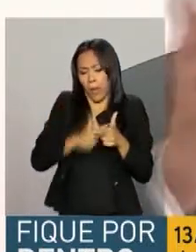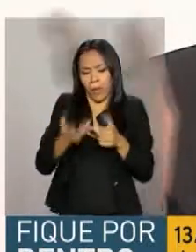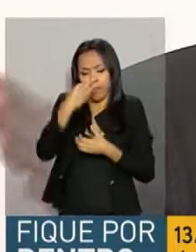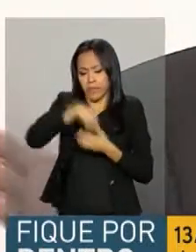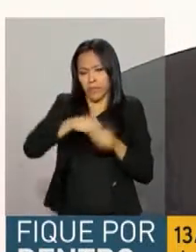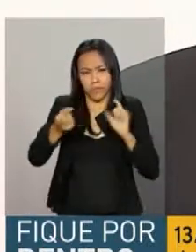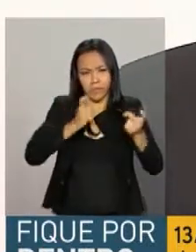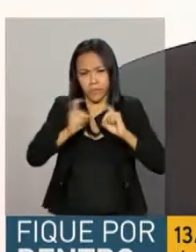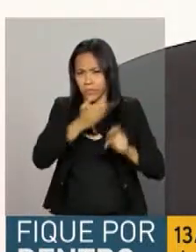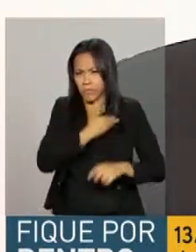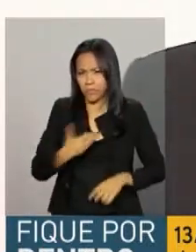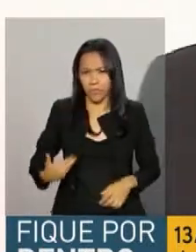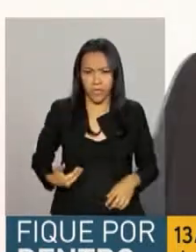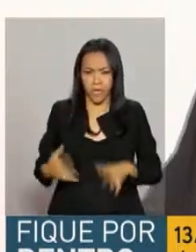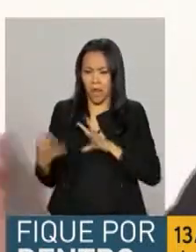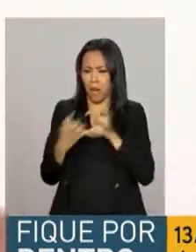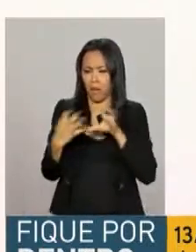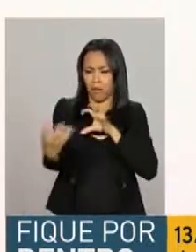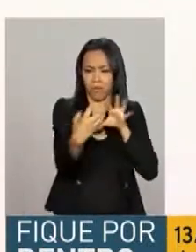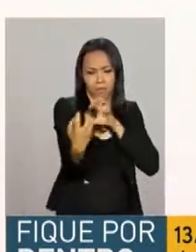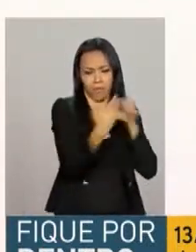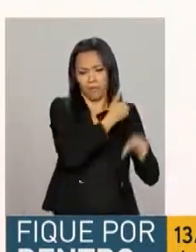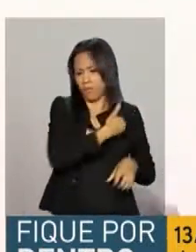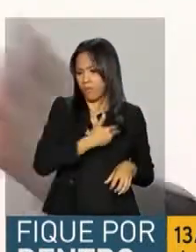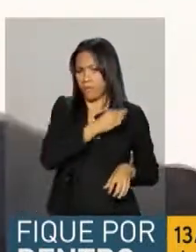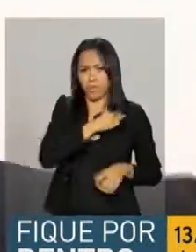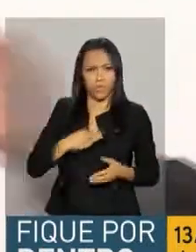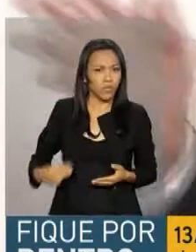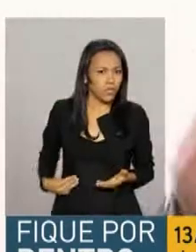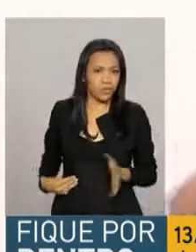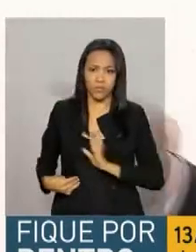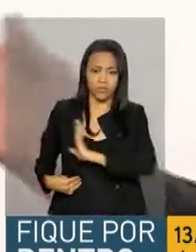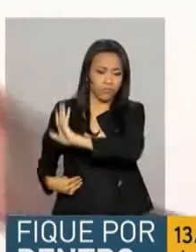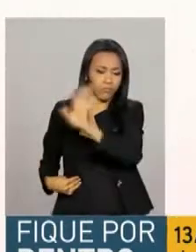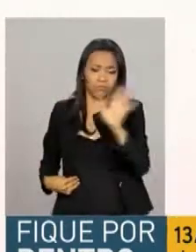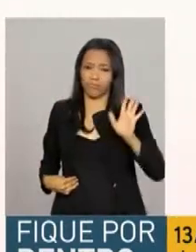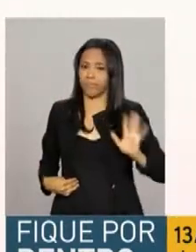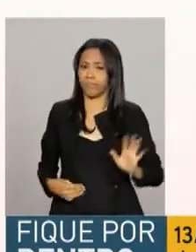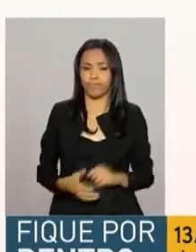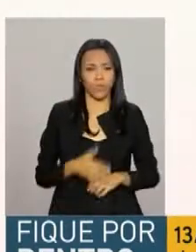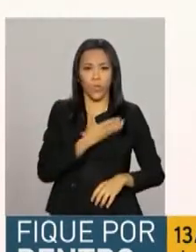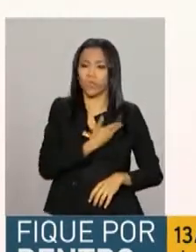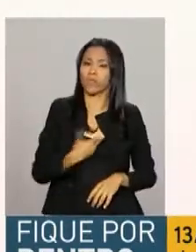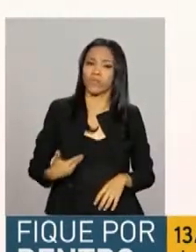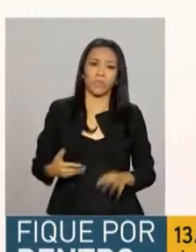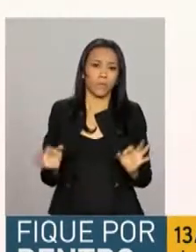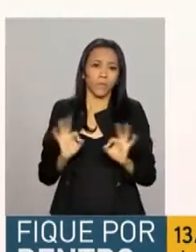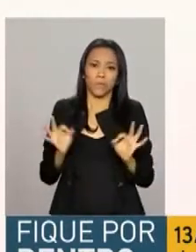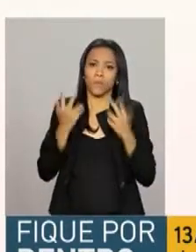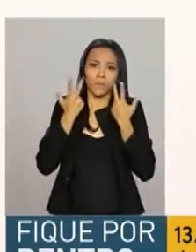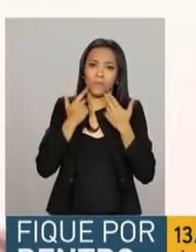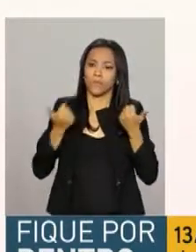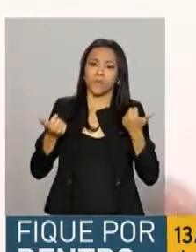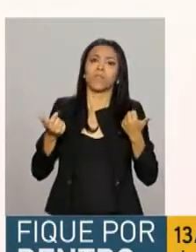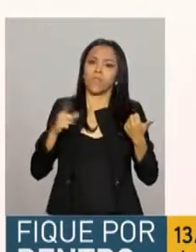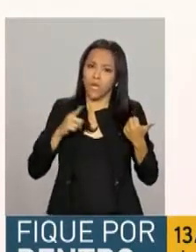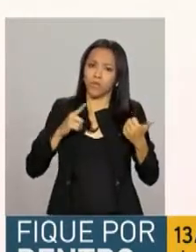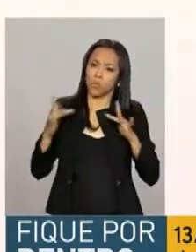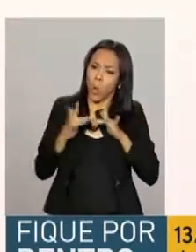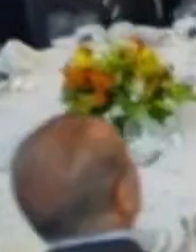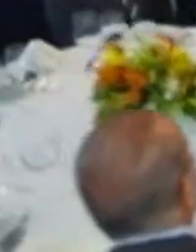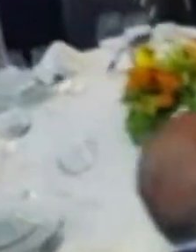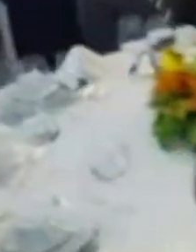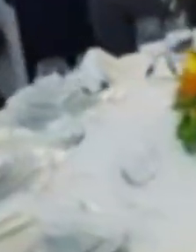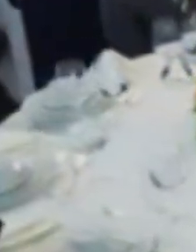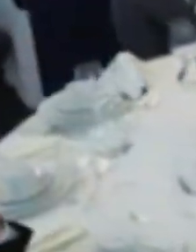problemas entre os ministros não temos problema dos ministros com o governo nós temos uma harmonia absoluta